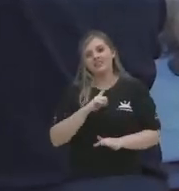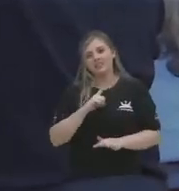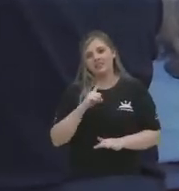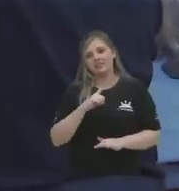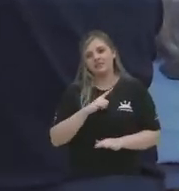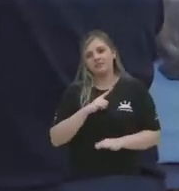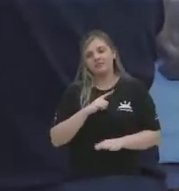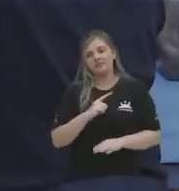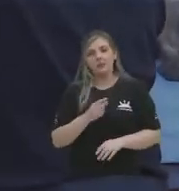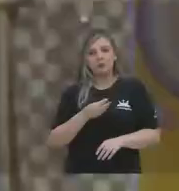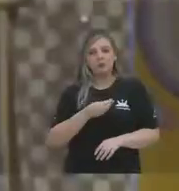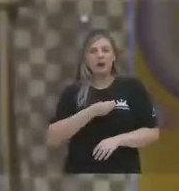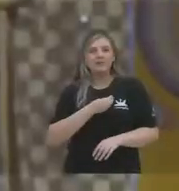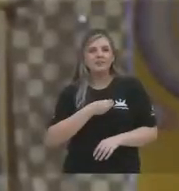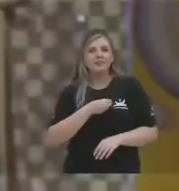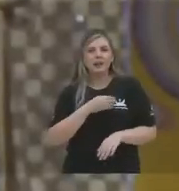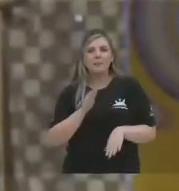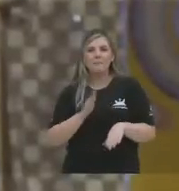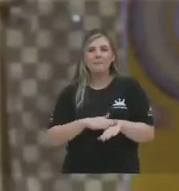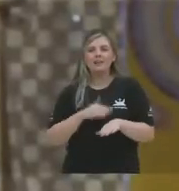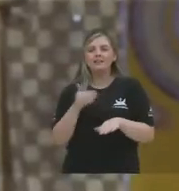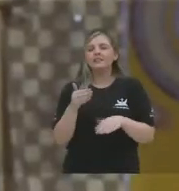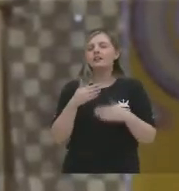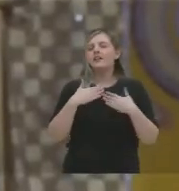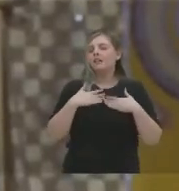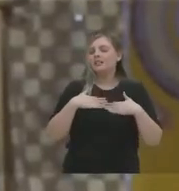Para ter uma vida mais serena?